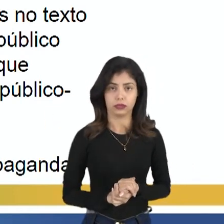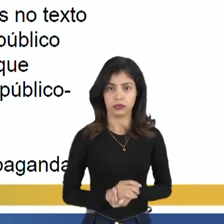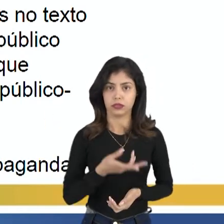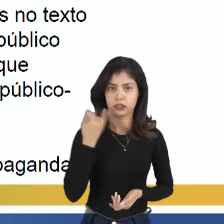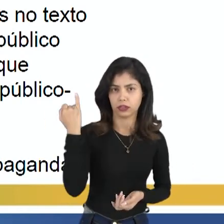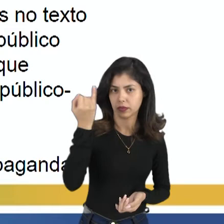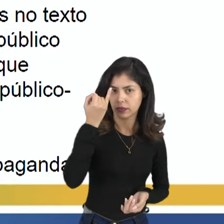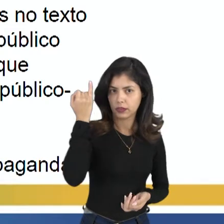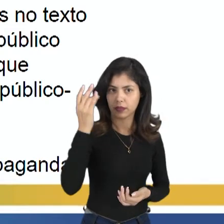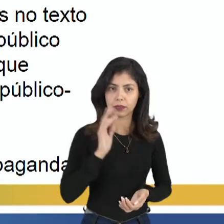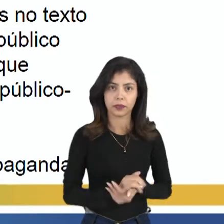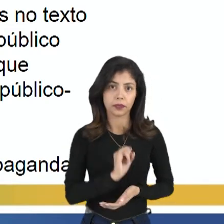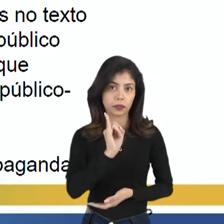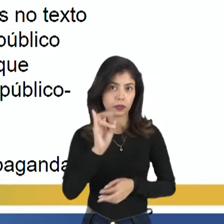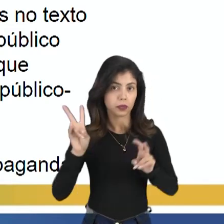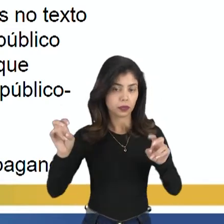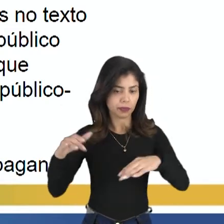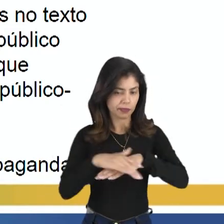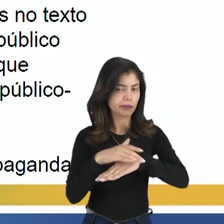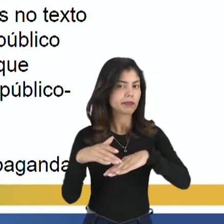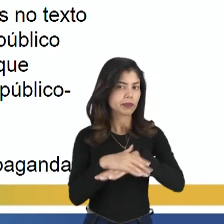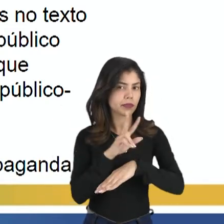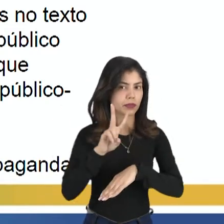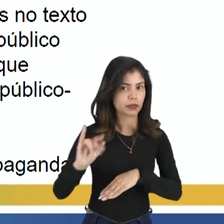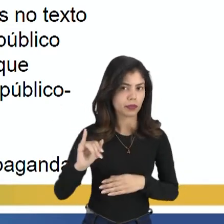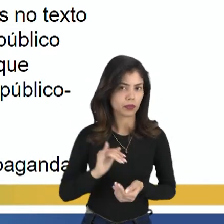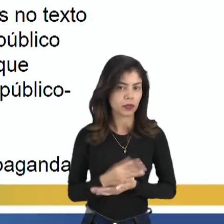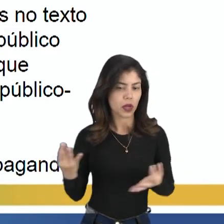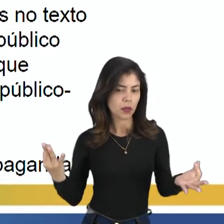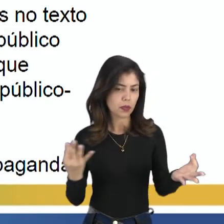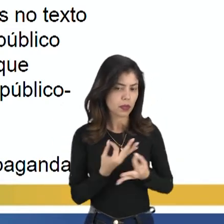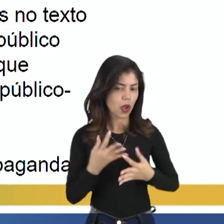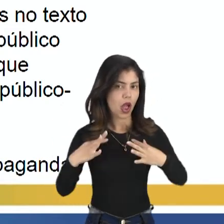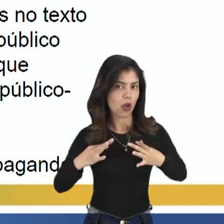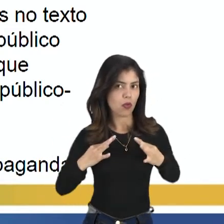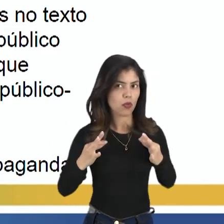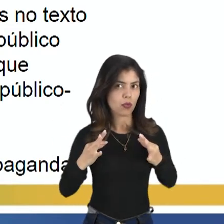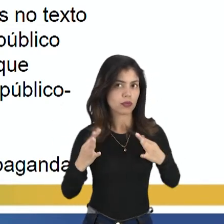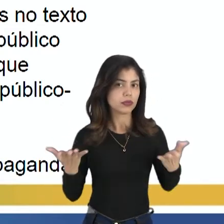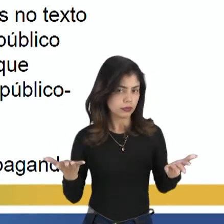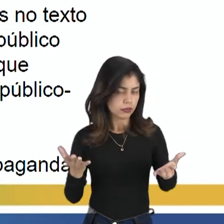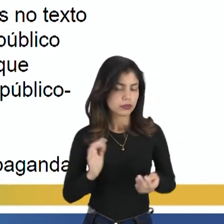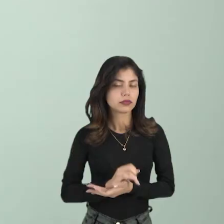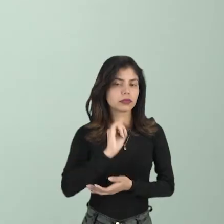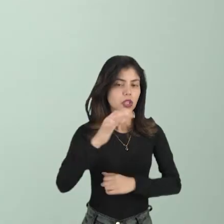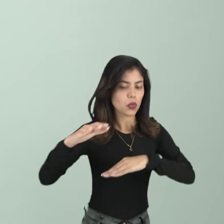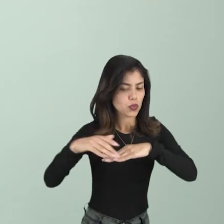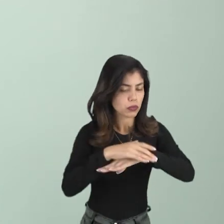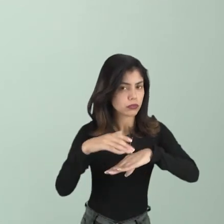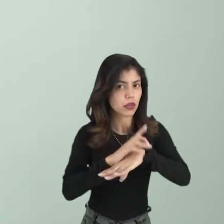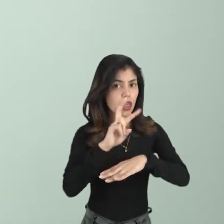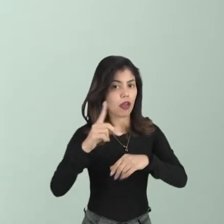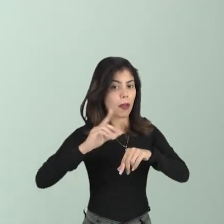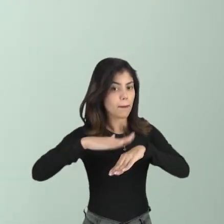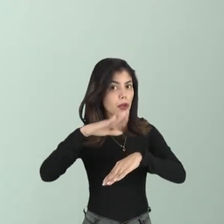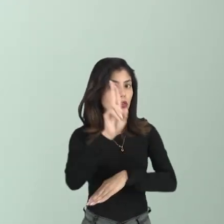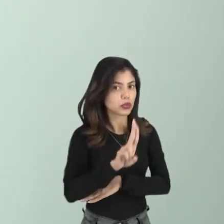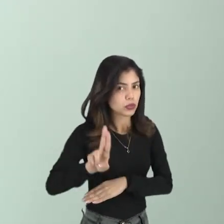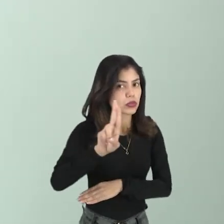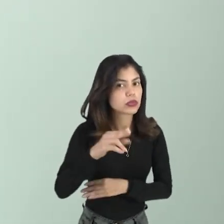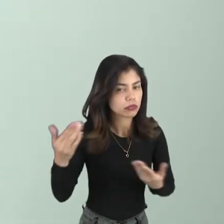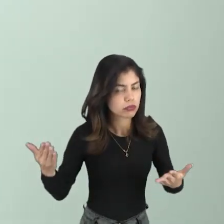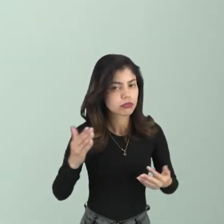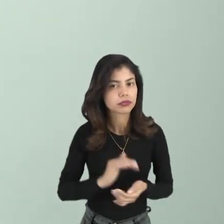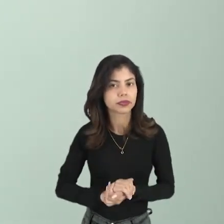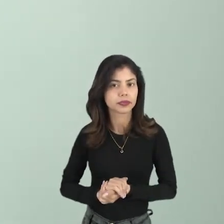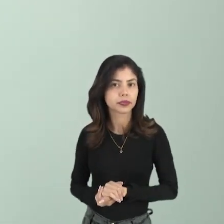que se importa se o tênis vai ficar legal com a roupa, se o tênis tem mais de uma